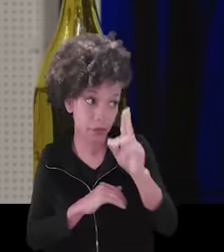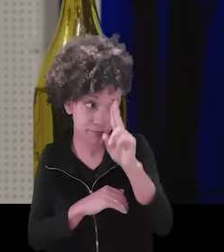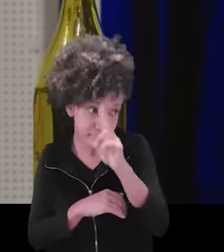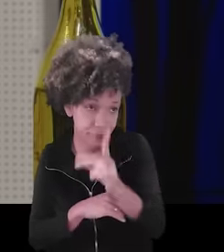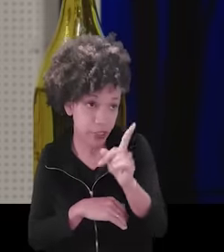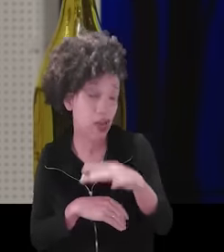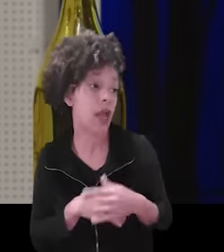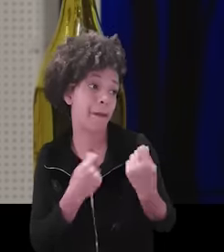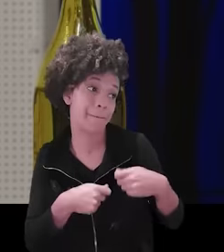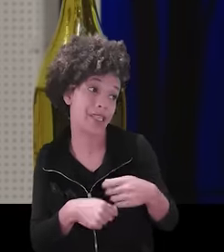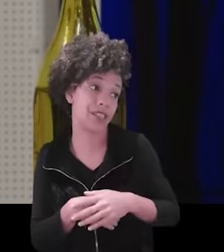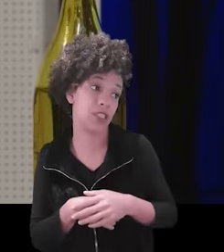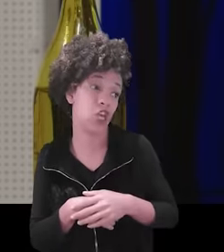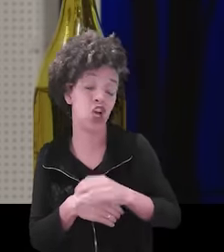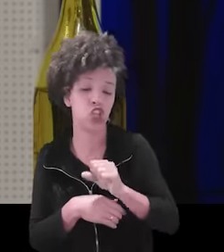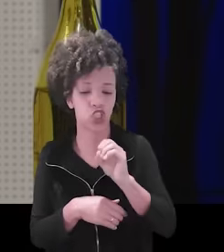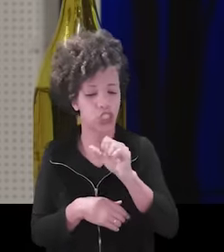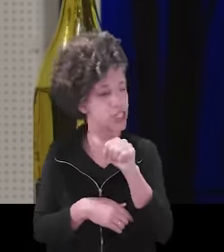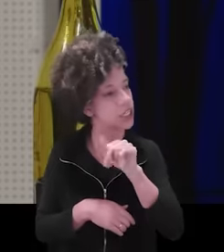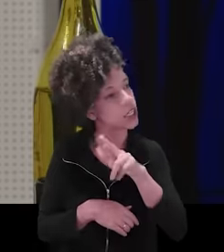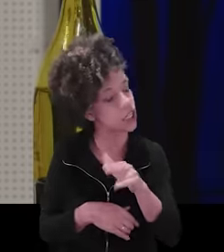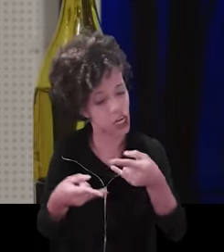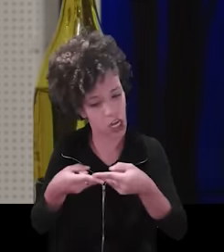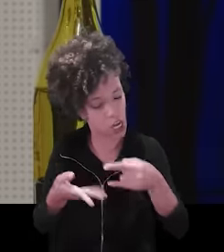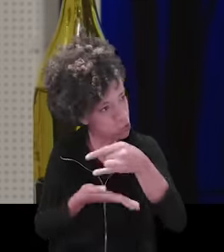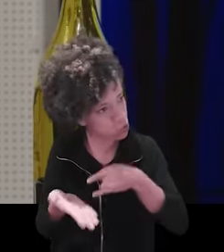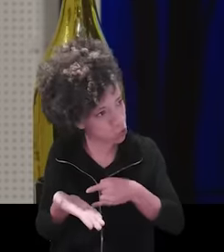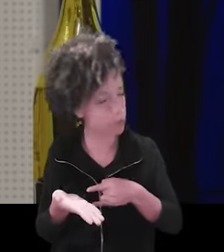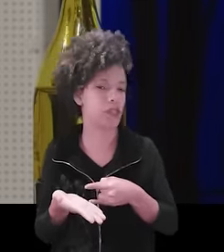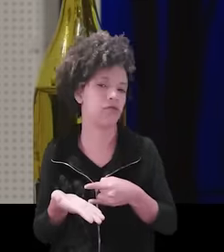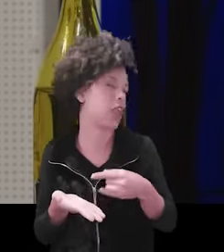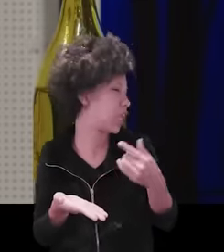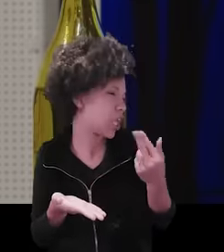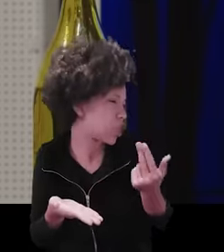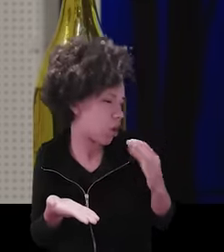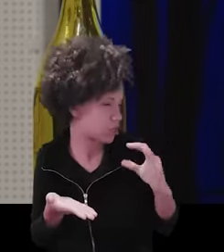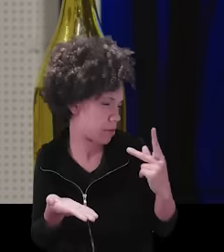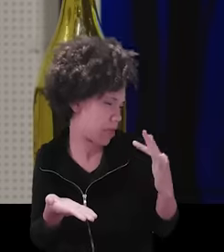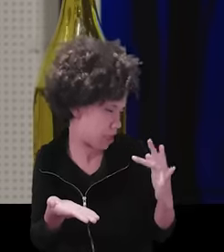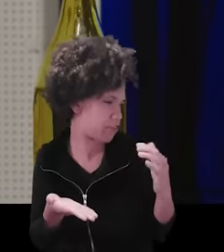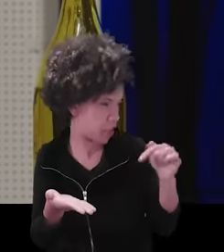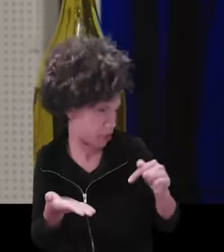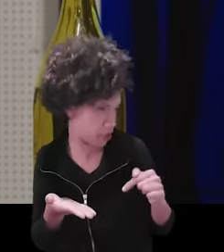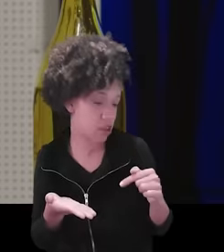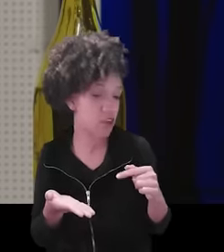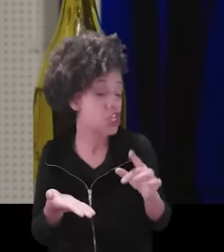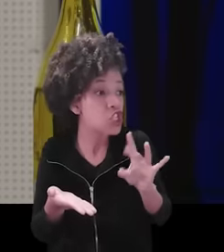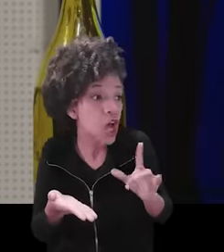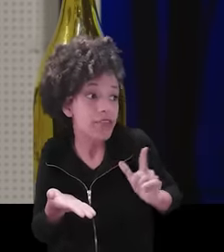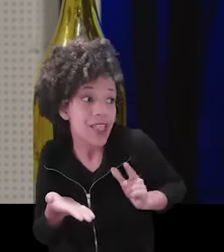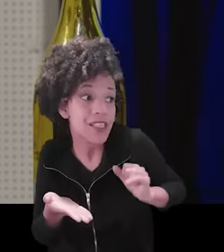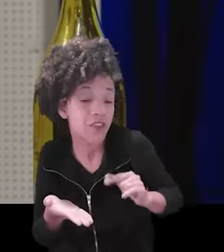quero que para ser Uber lá você precisa ter o sol seguir diz que é um documento como se fosse uma CPF aqui e que você só